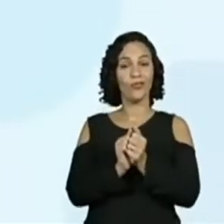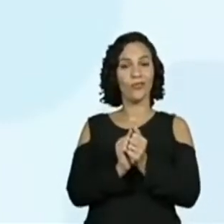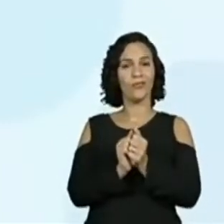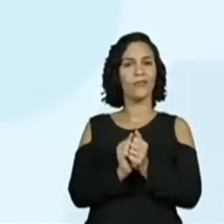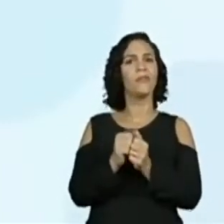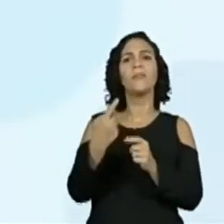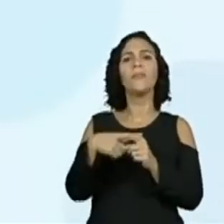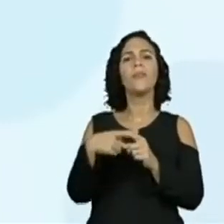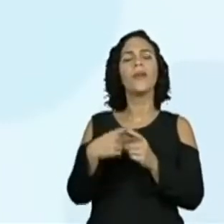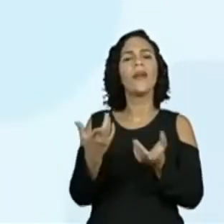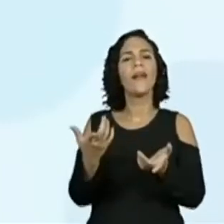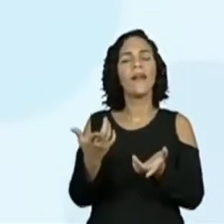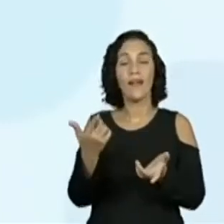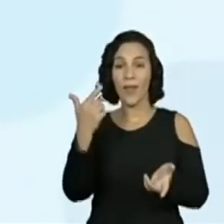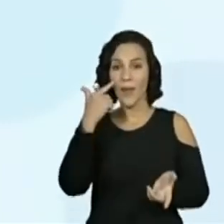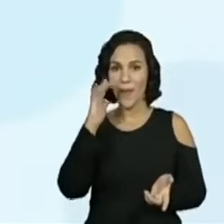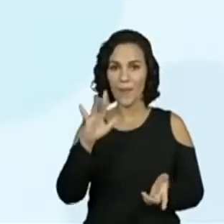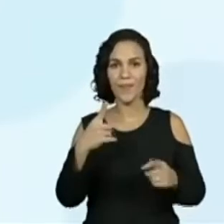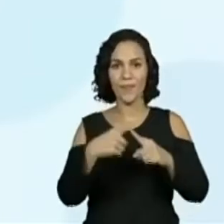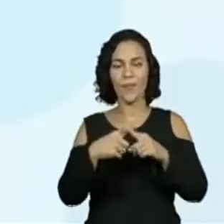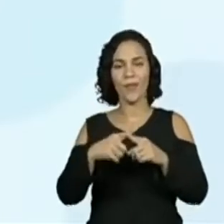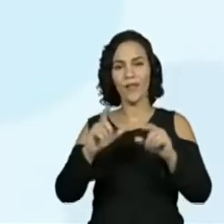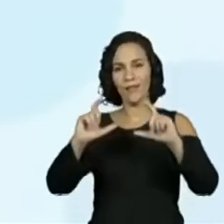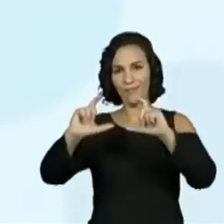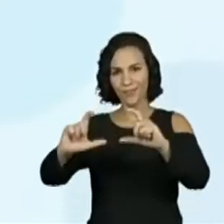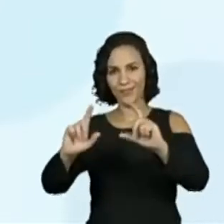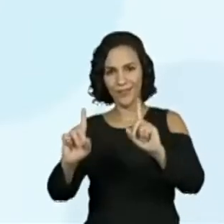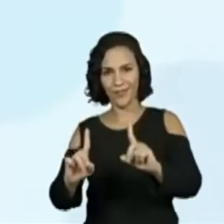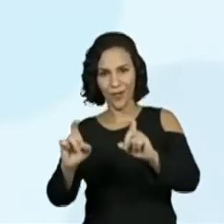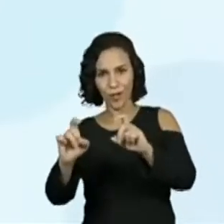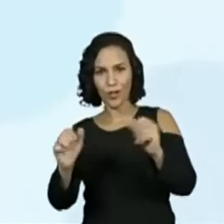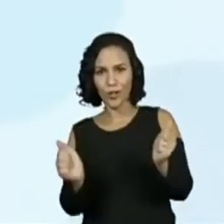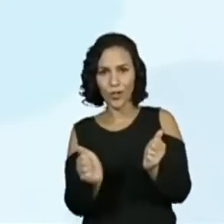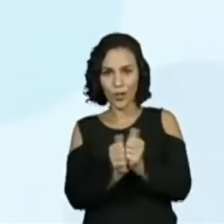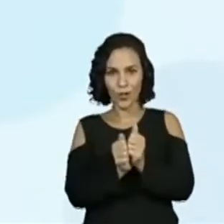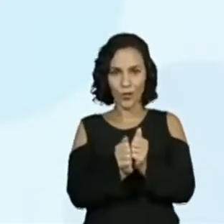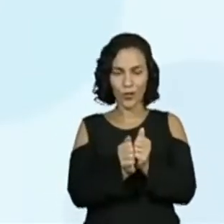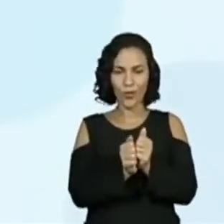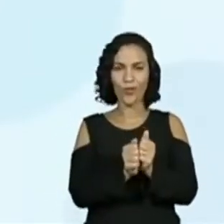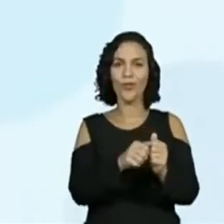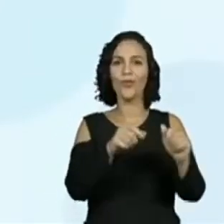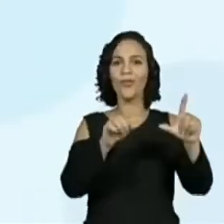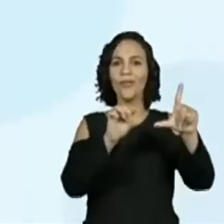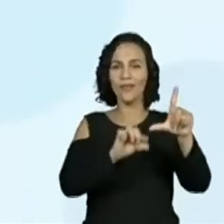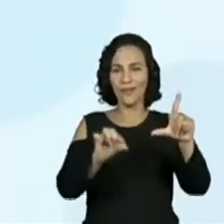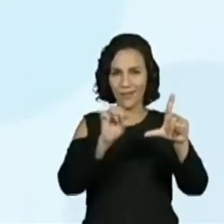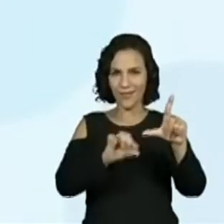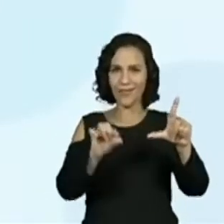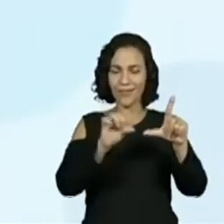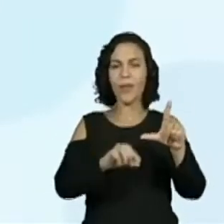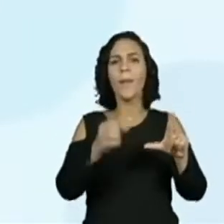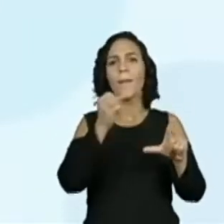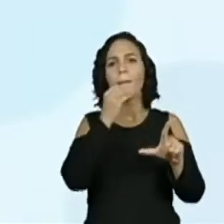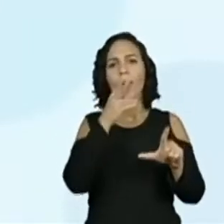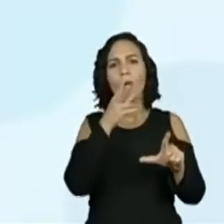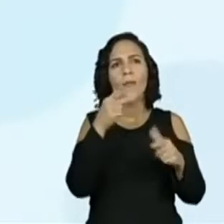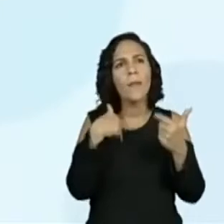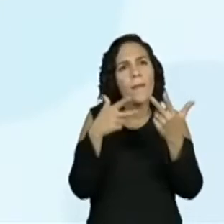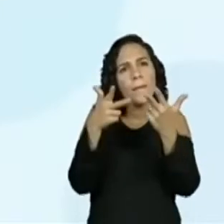veio junto com a imagem? Que no primeiro momento, professora Joyce, a gente explica que é importante fazer uma leitura detalhada da imagem